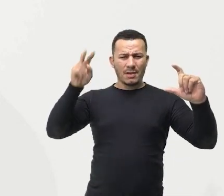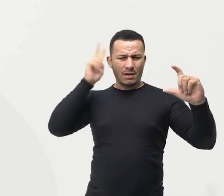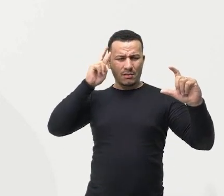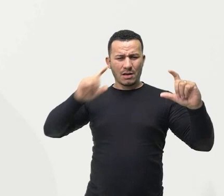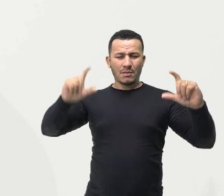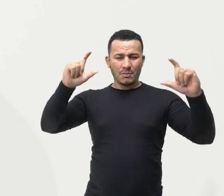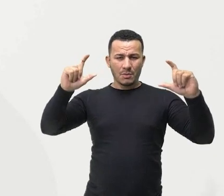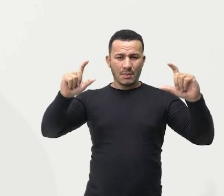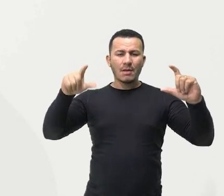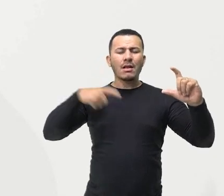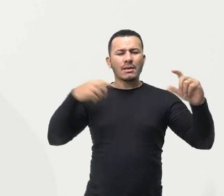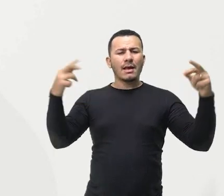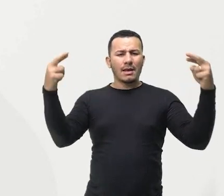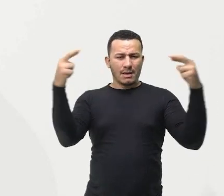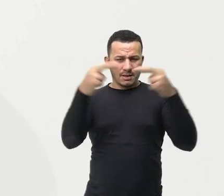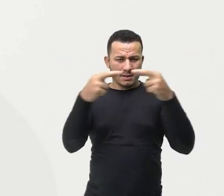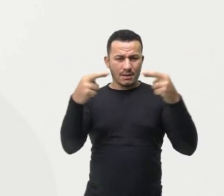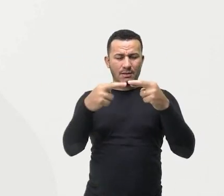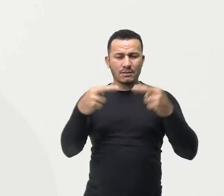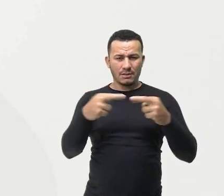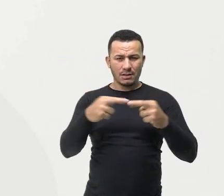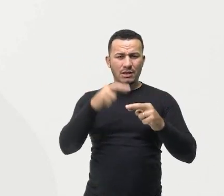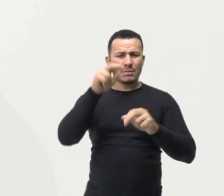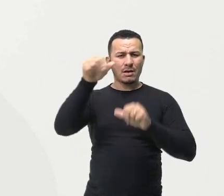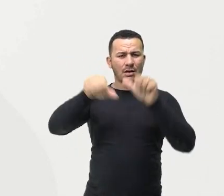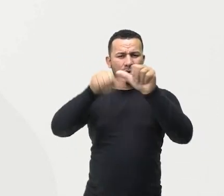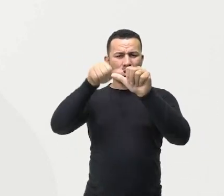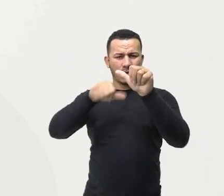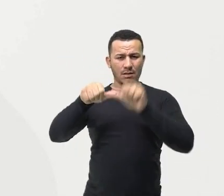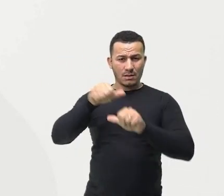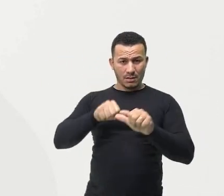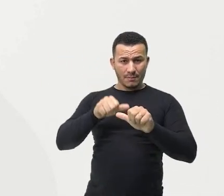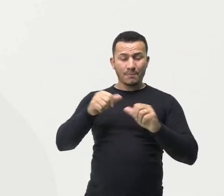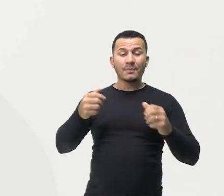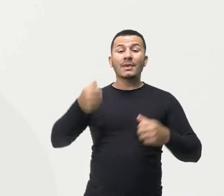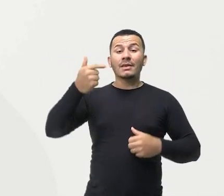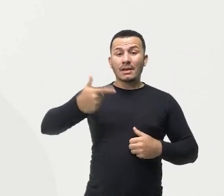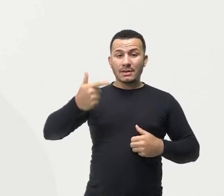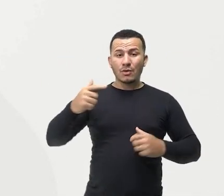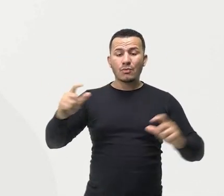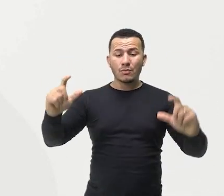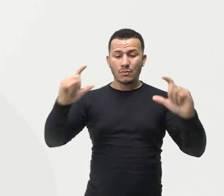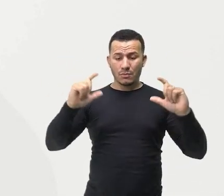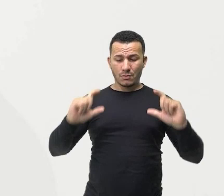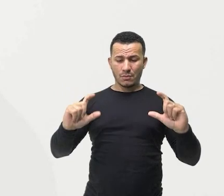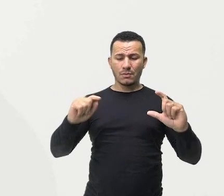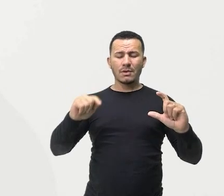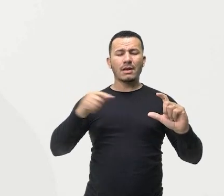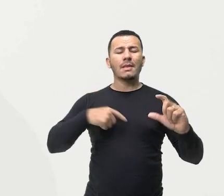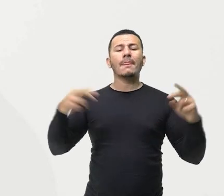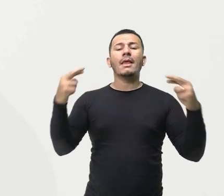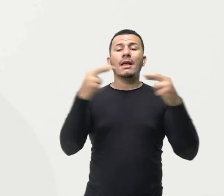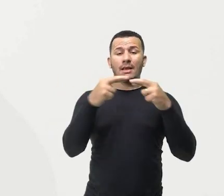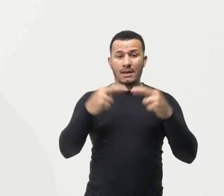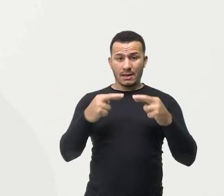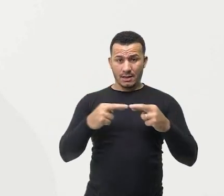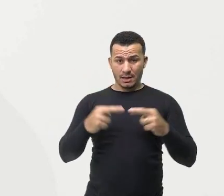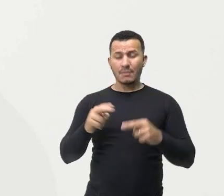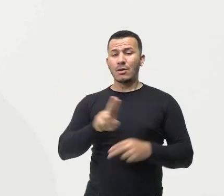tínhamos rimas, certo? Alternadas, aqui eu vou ter rimas que nós vamos chamar